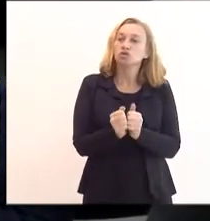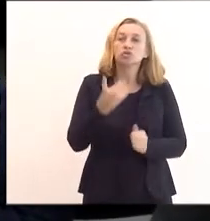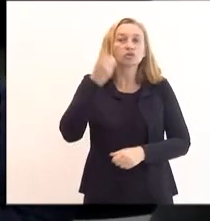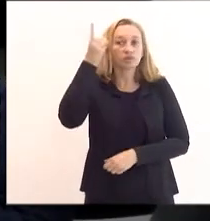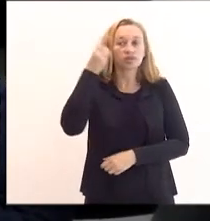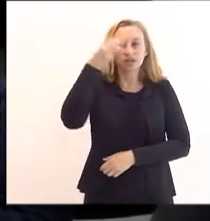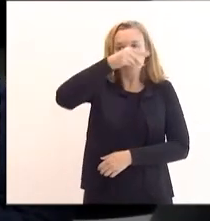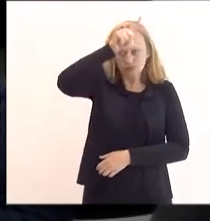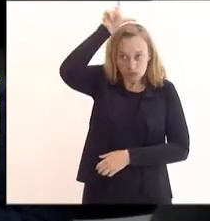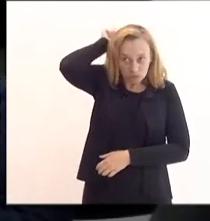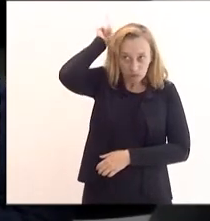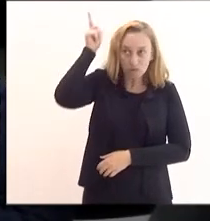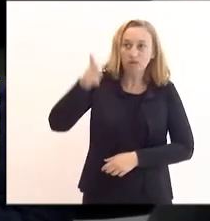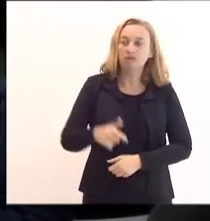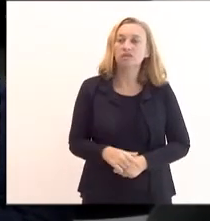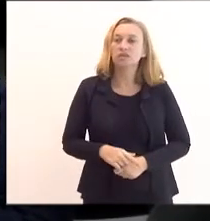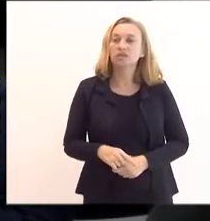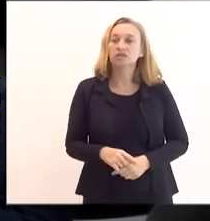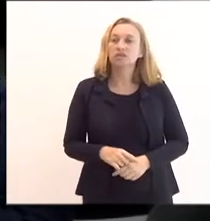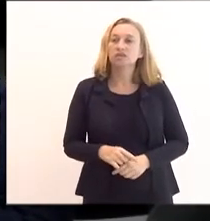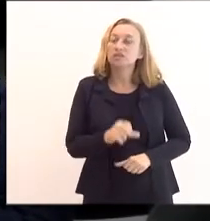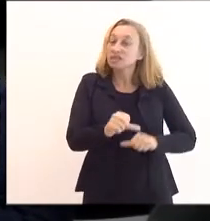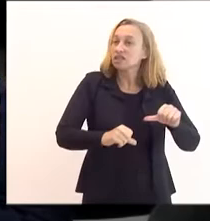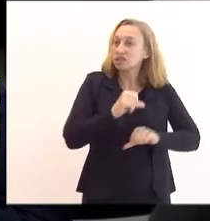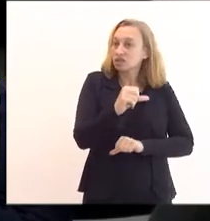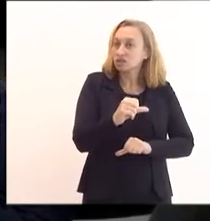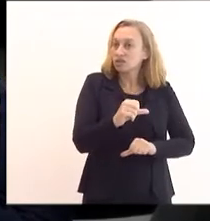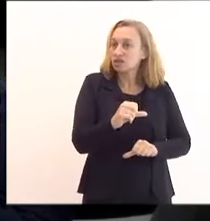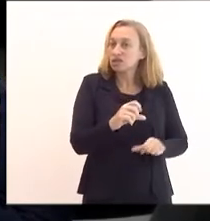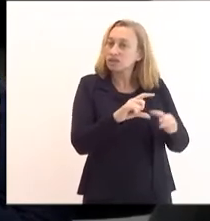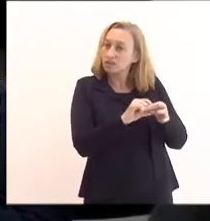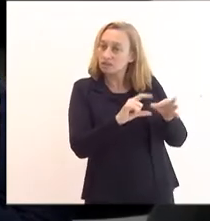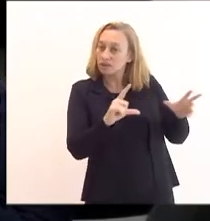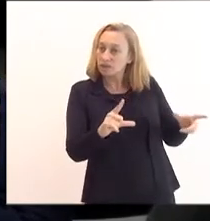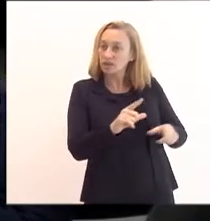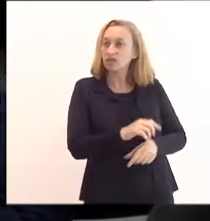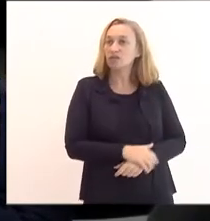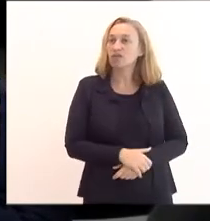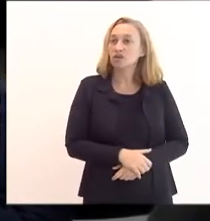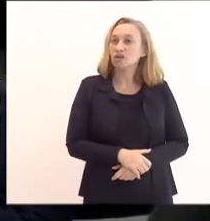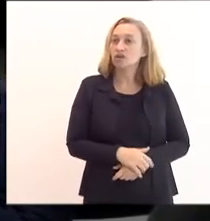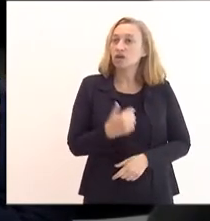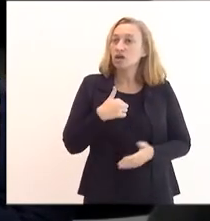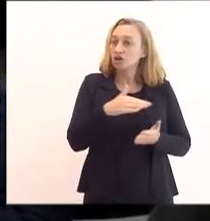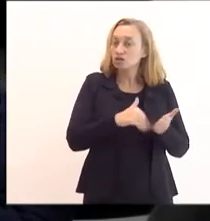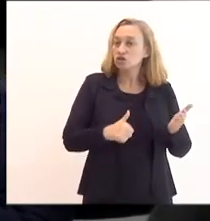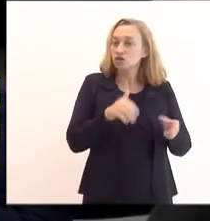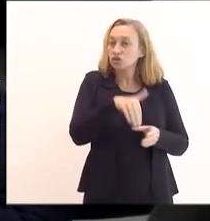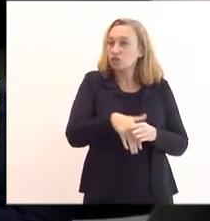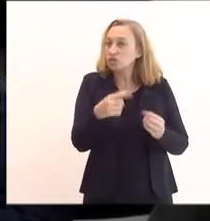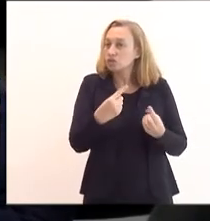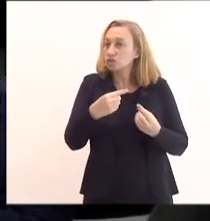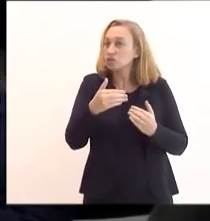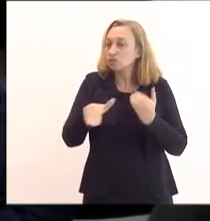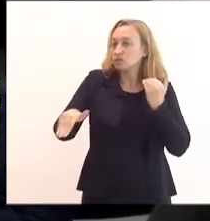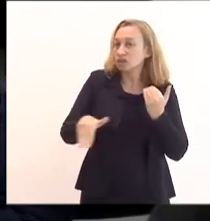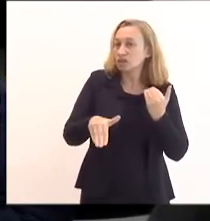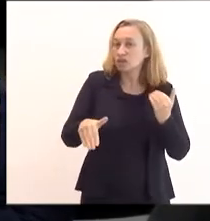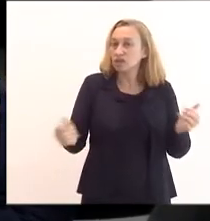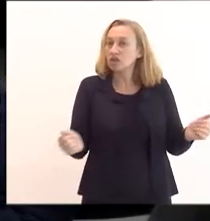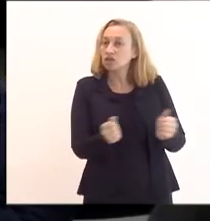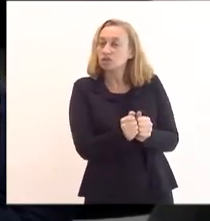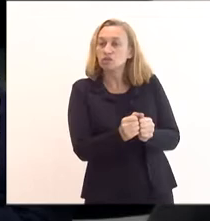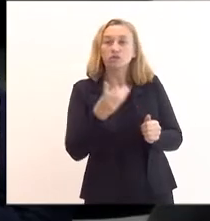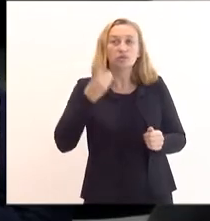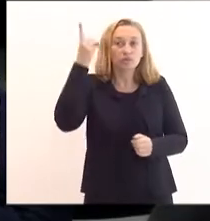Luiz Paulo, na lógica de transformá-lo em autorizativo, eu retiro o voto contrário que daria junto com o deputado Márcio